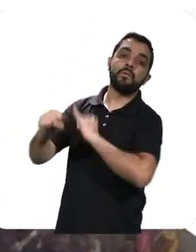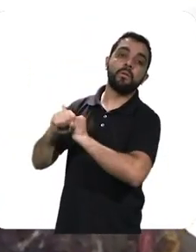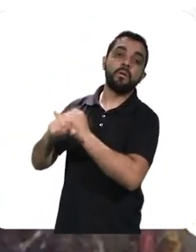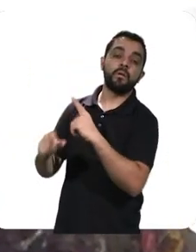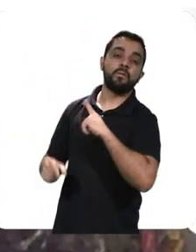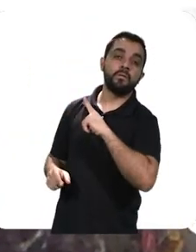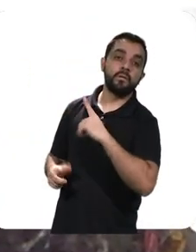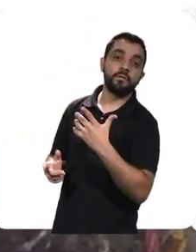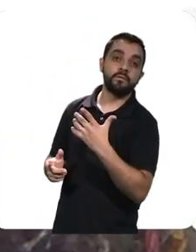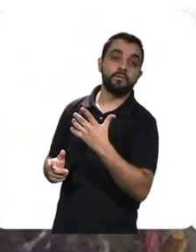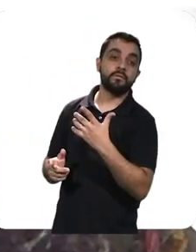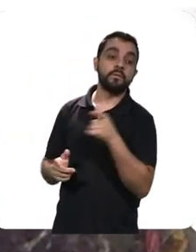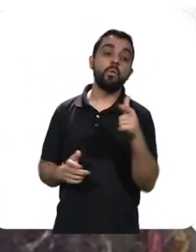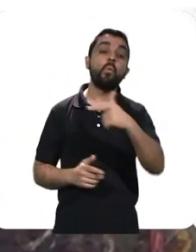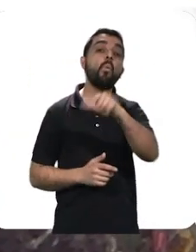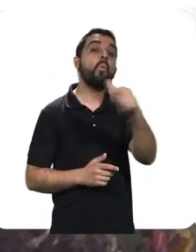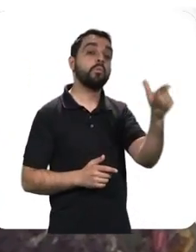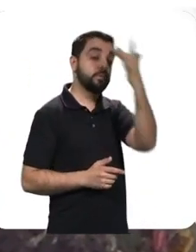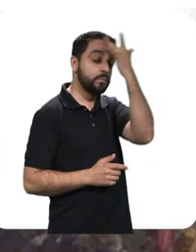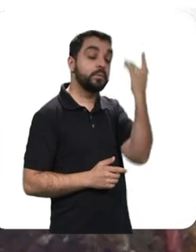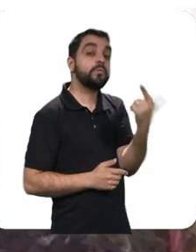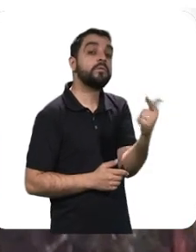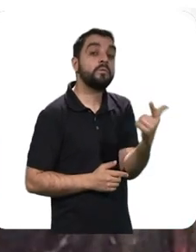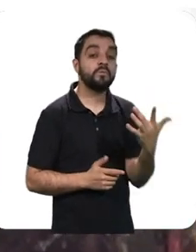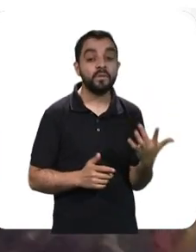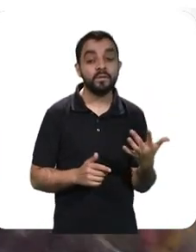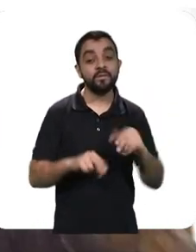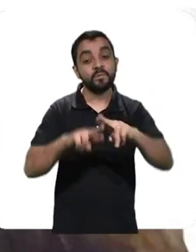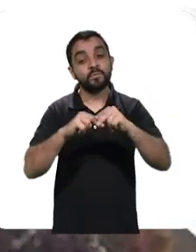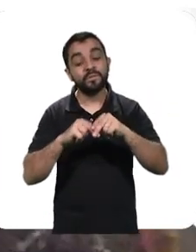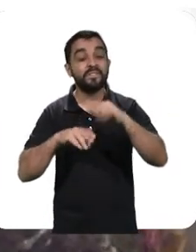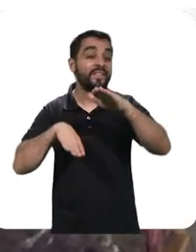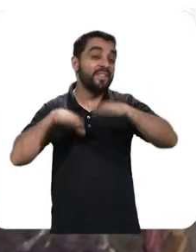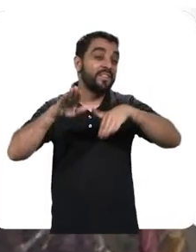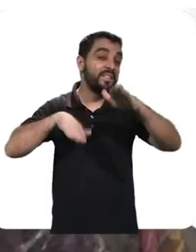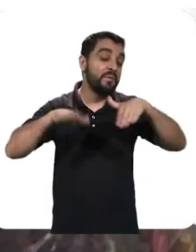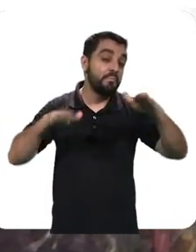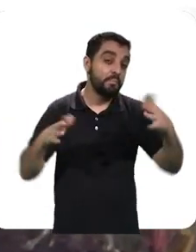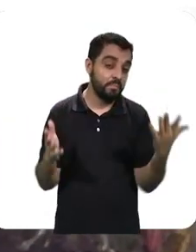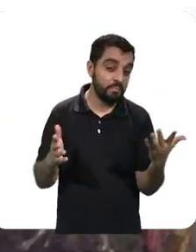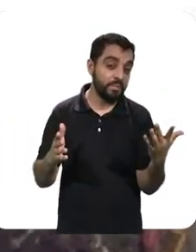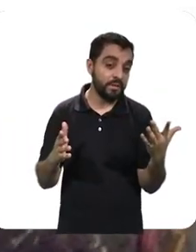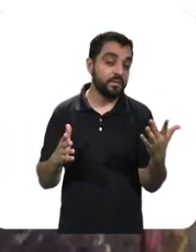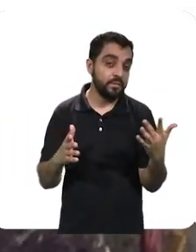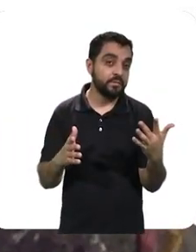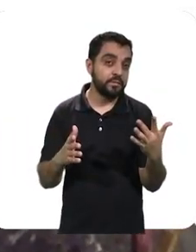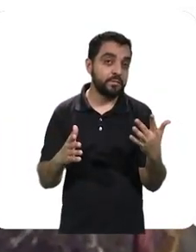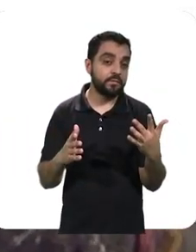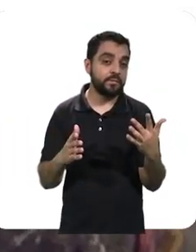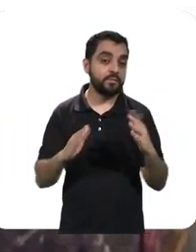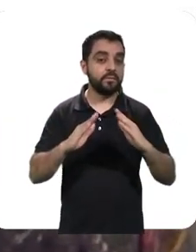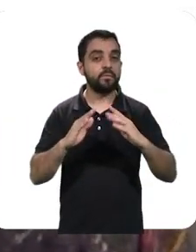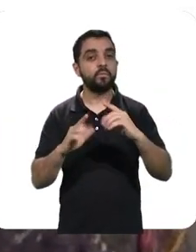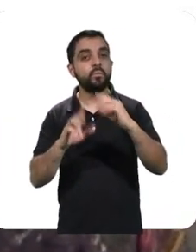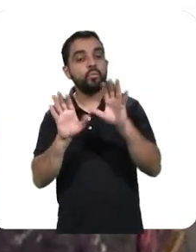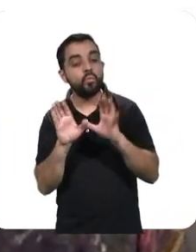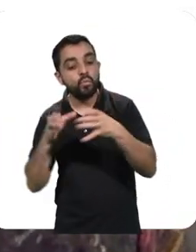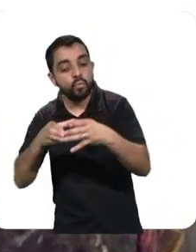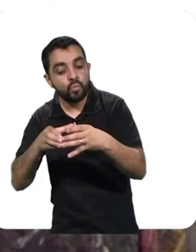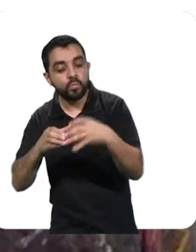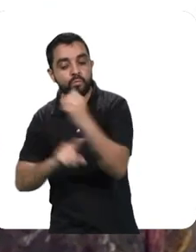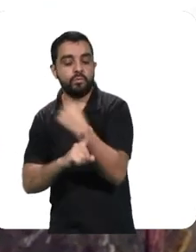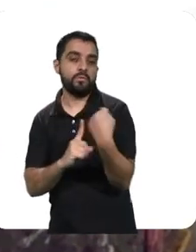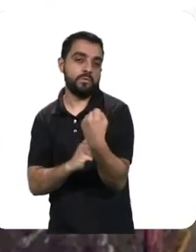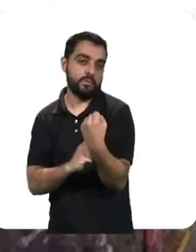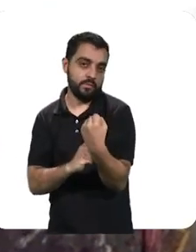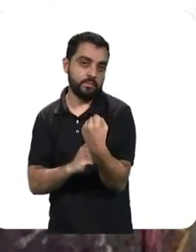internet influencia. Então, a resposta vai variar e os problemas também, de acordo